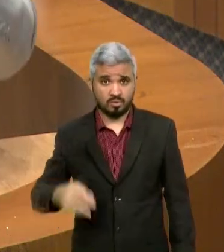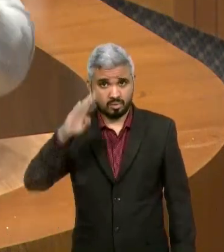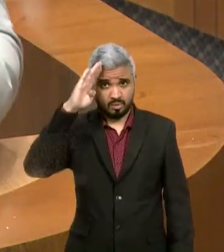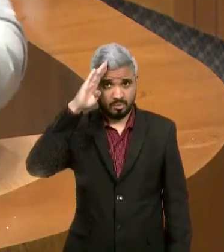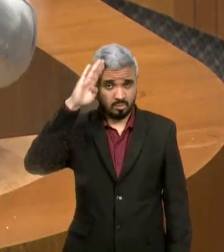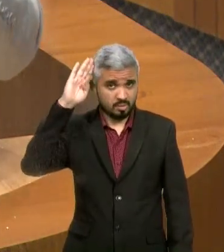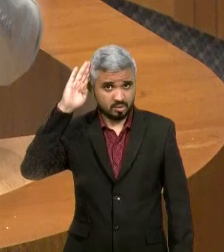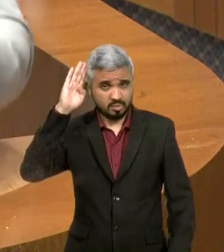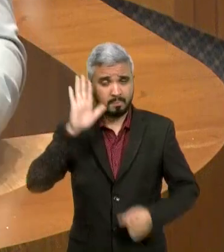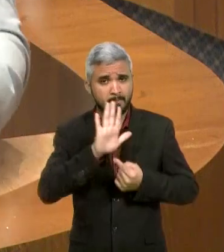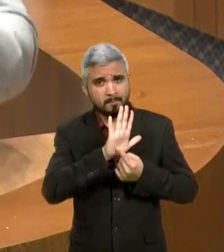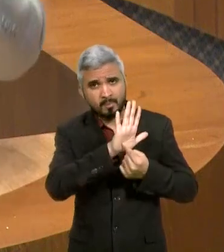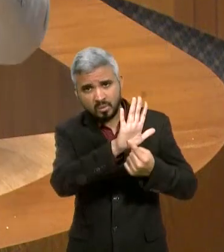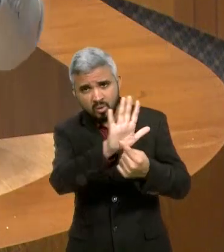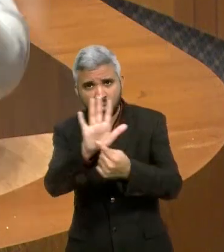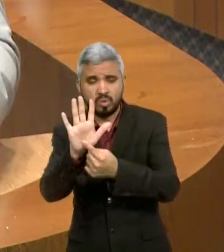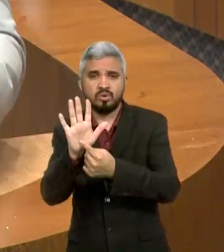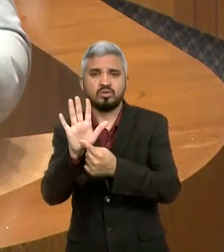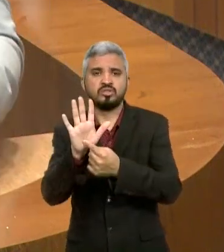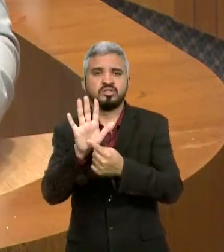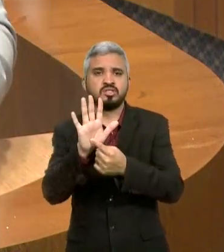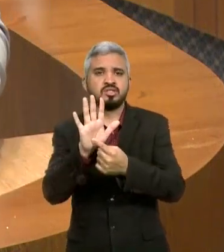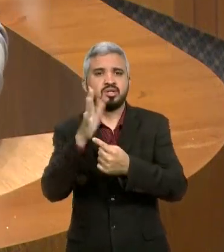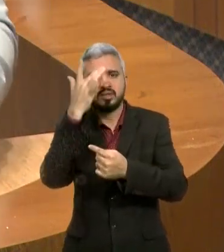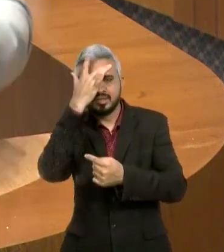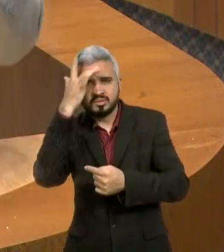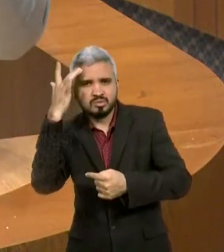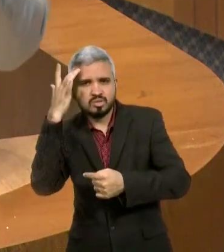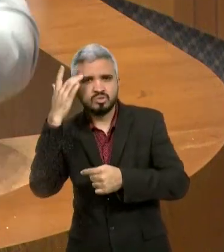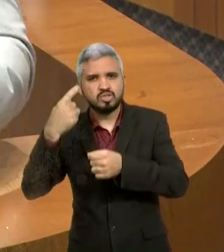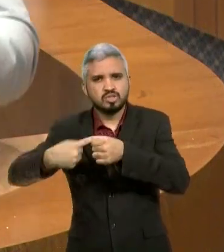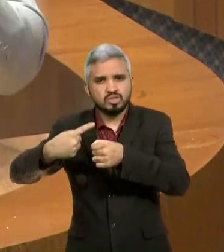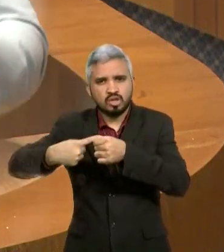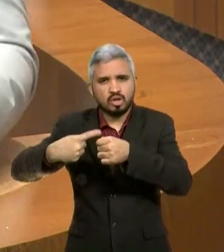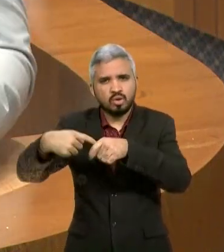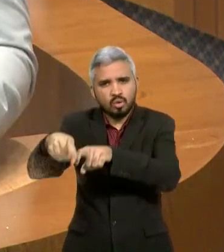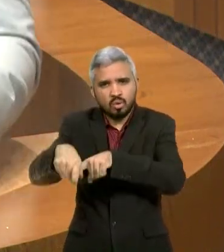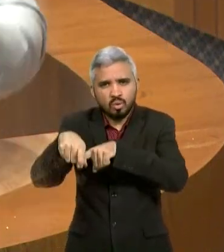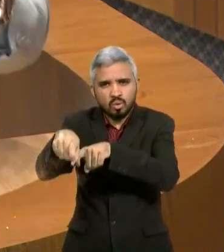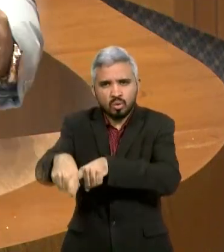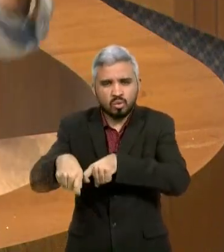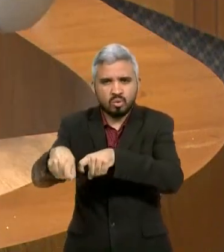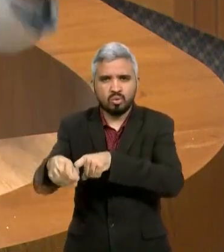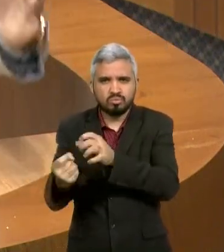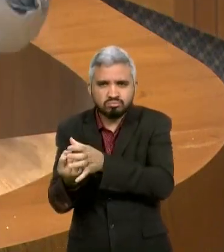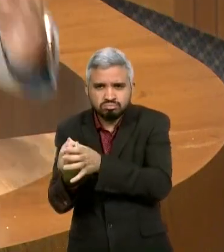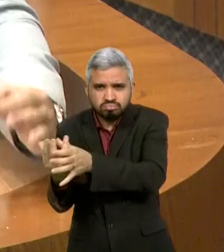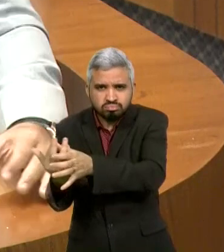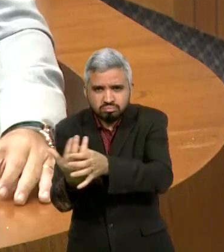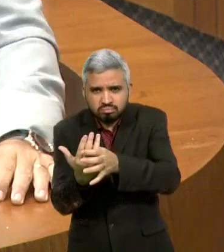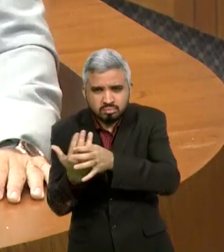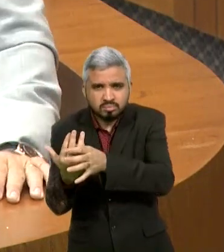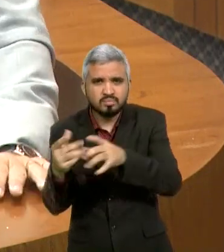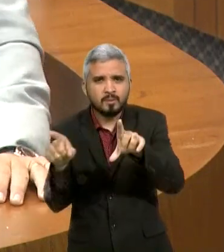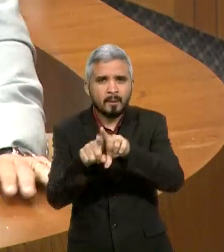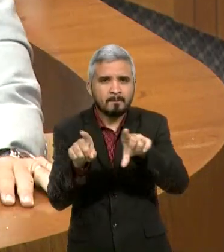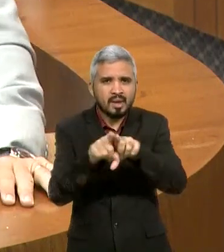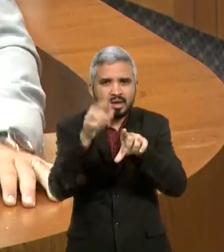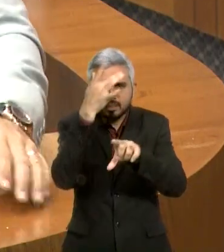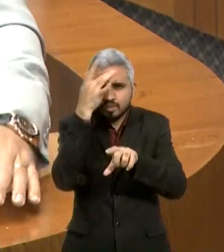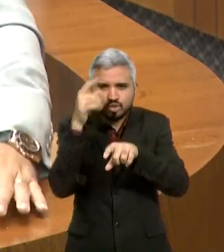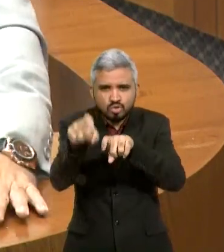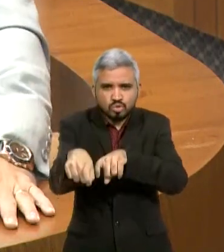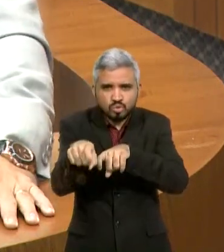com todos os produtores rurais, para com os agropecuaristas, para com o agronegócio do Maranhão, de que